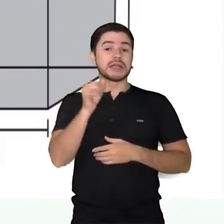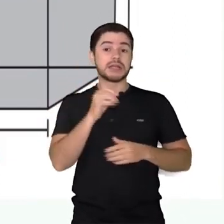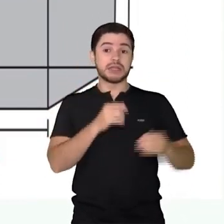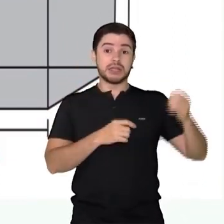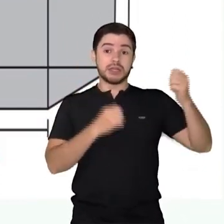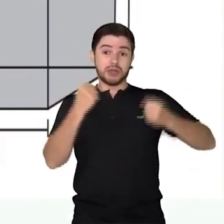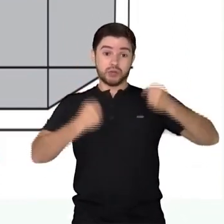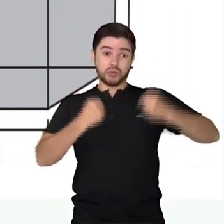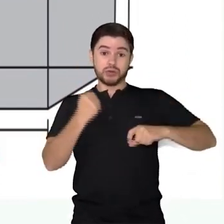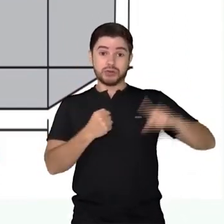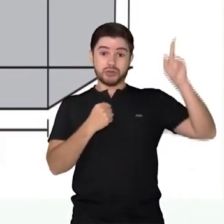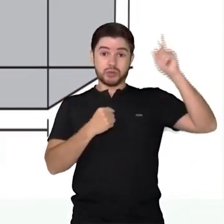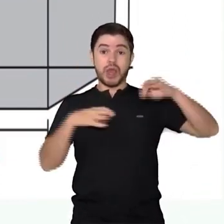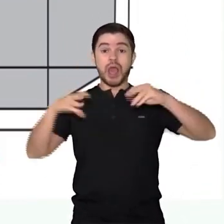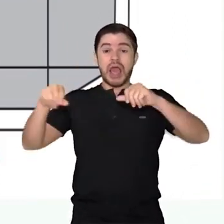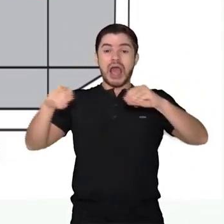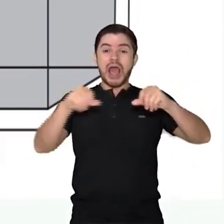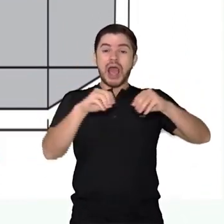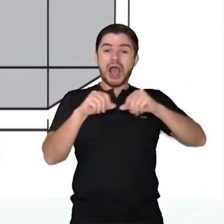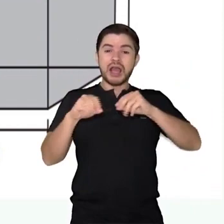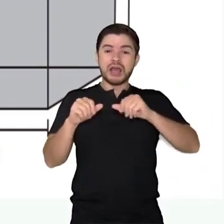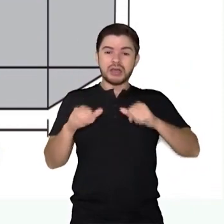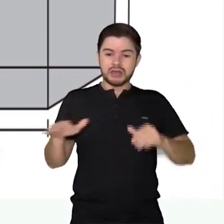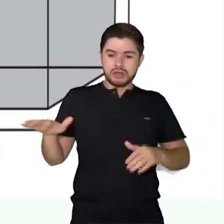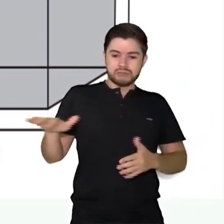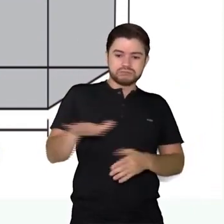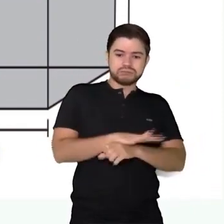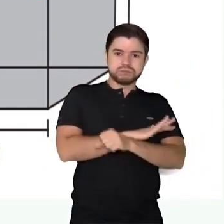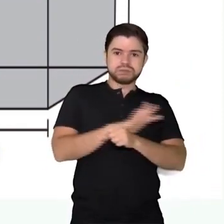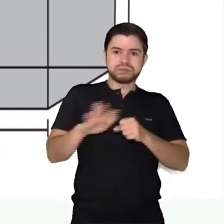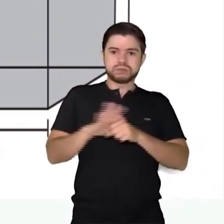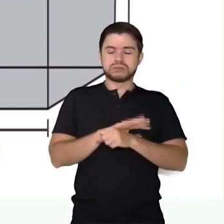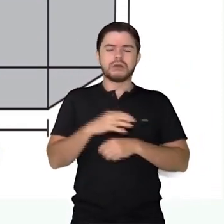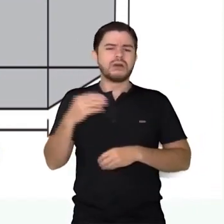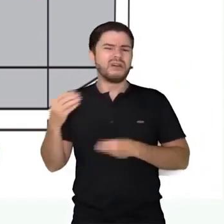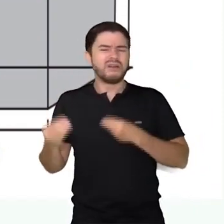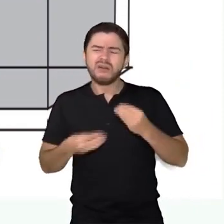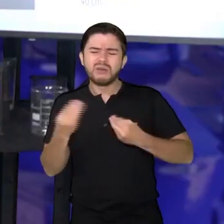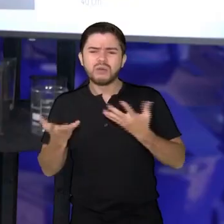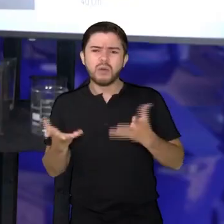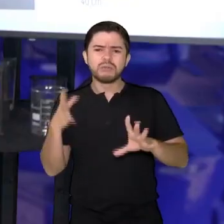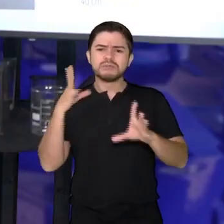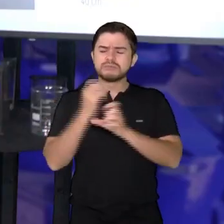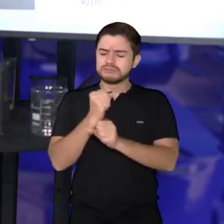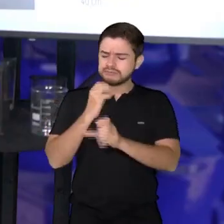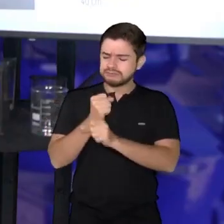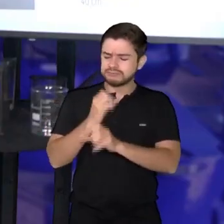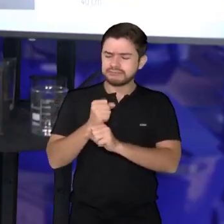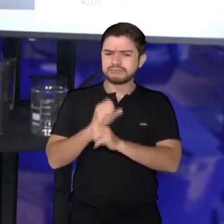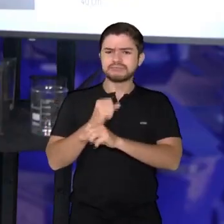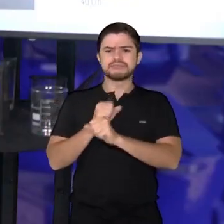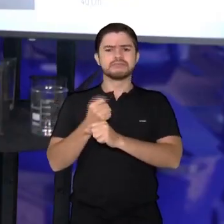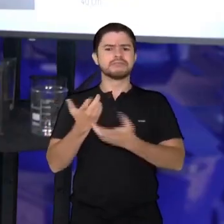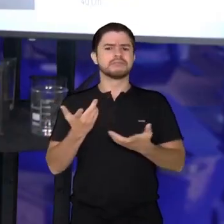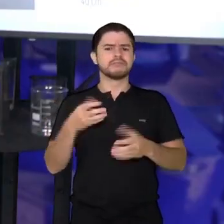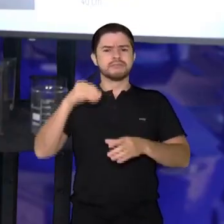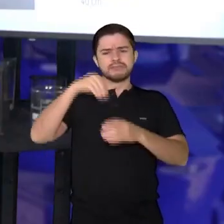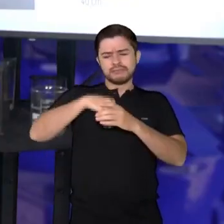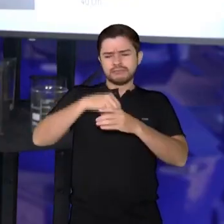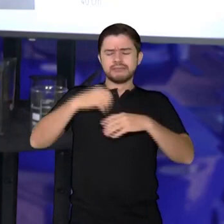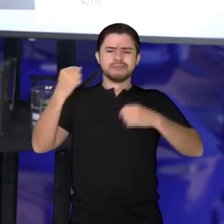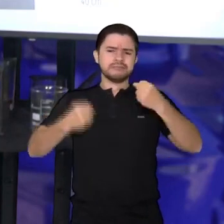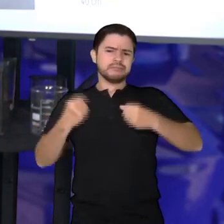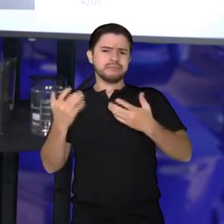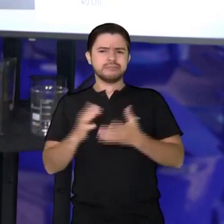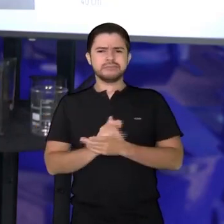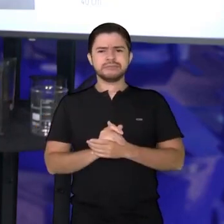carroceria com areia, tá certo? Como é que a gente vai calcular o volume dessa areia nesse caminhão? Basta